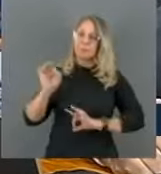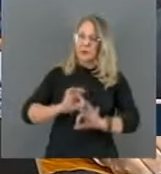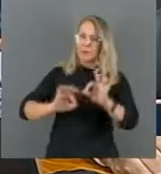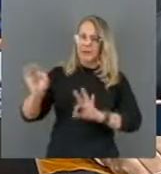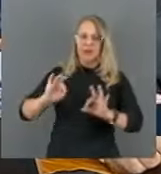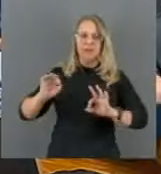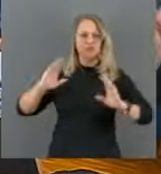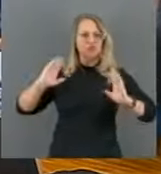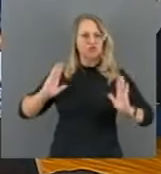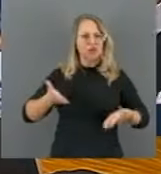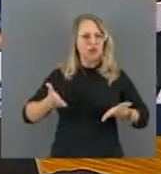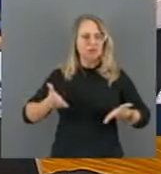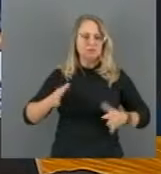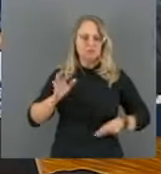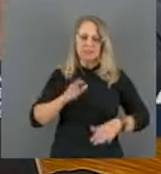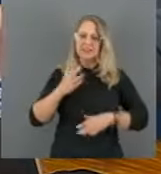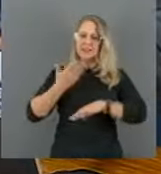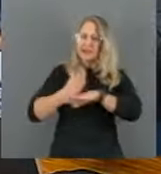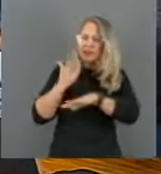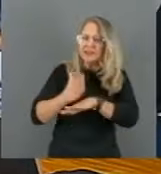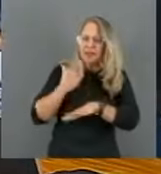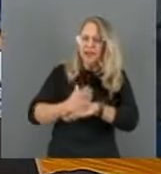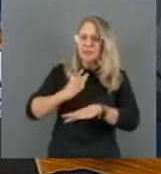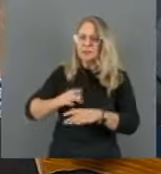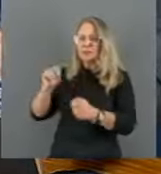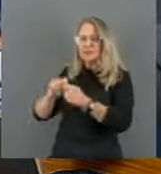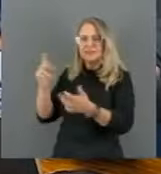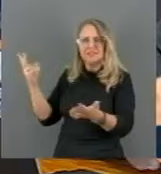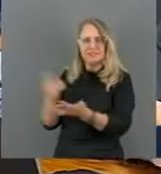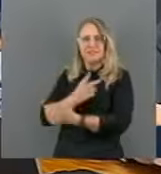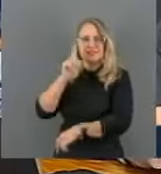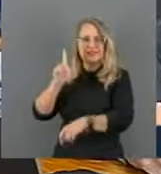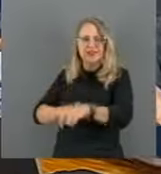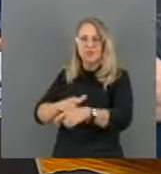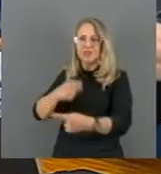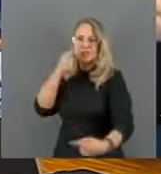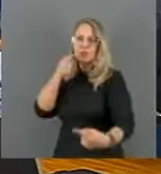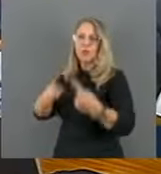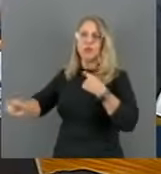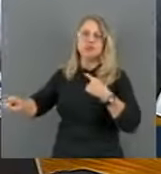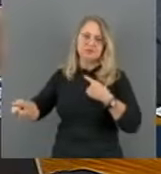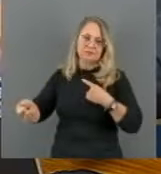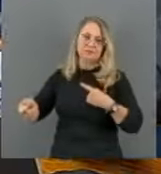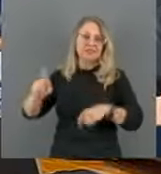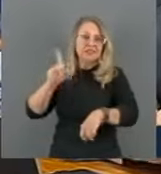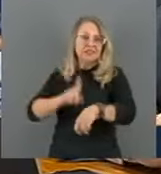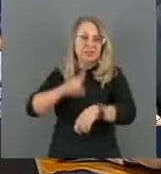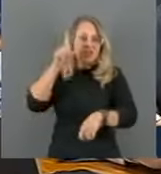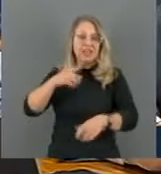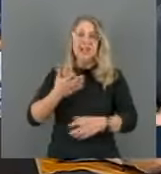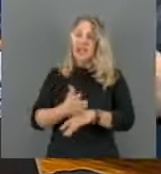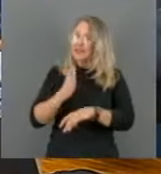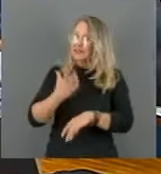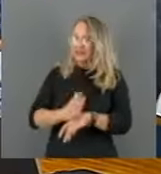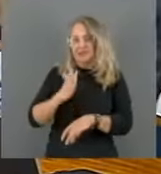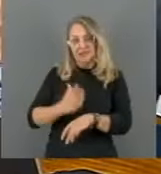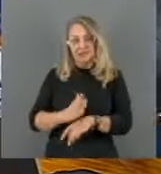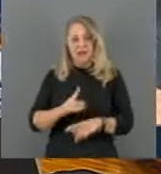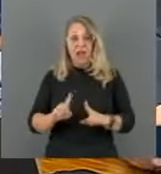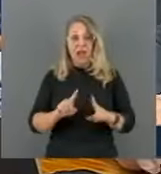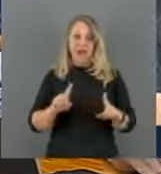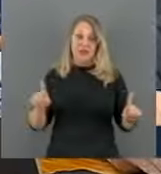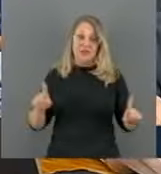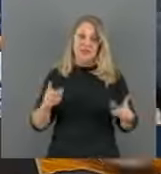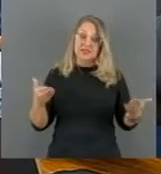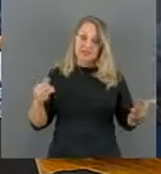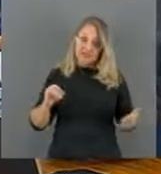forjado para para reagir para combater a altura ele é treinado para situações como essa agora quando